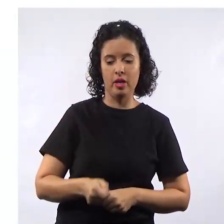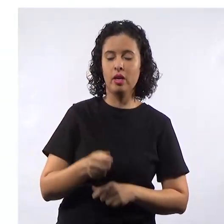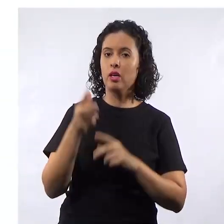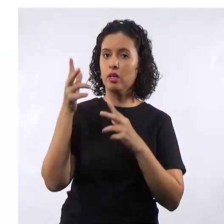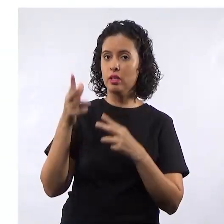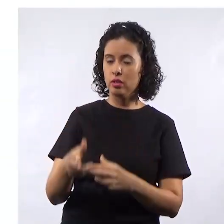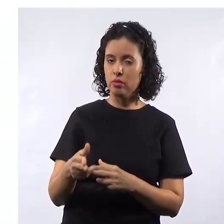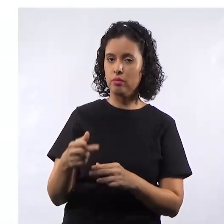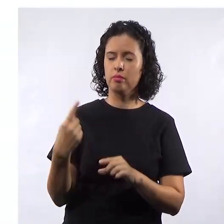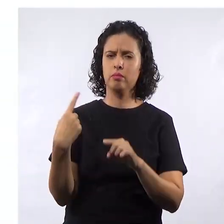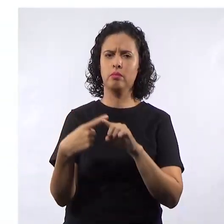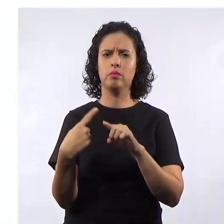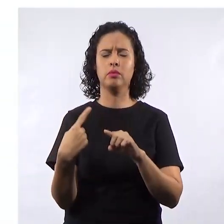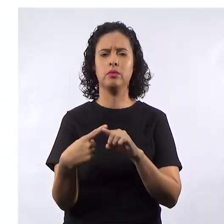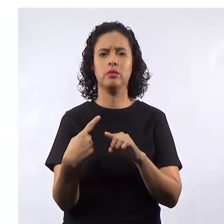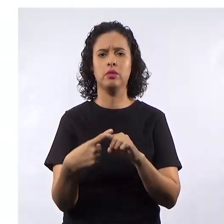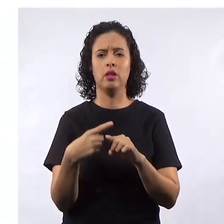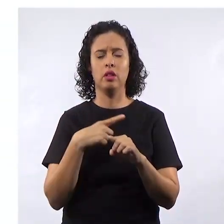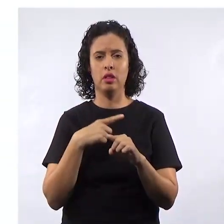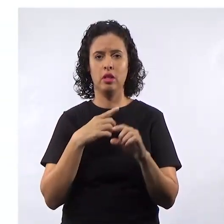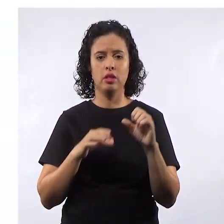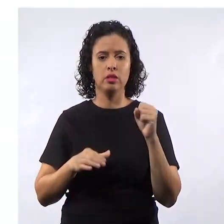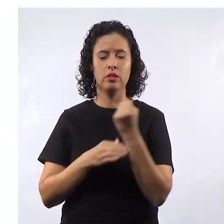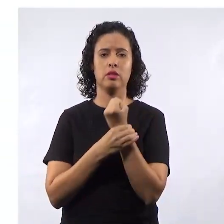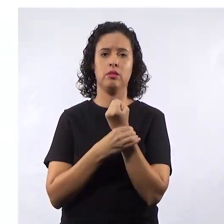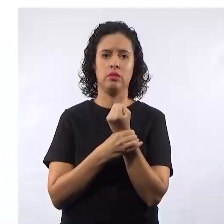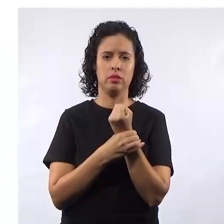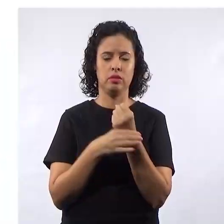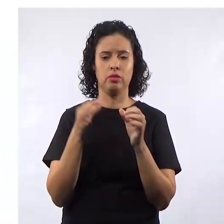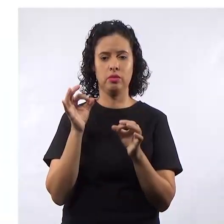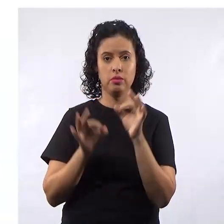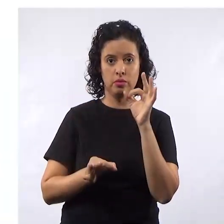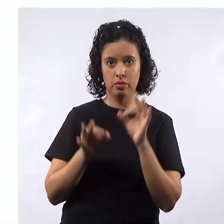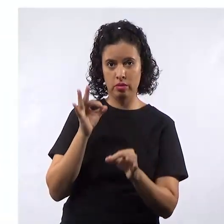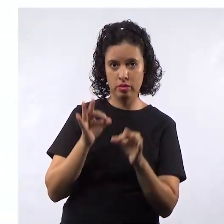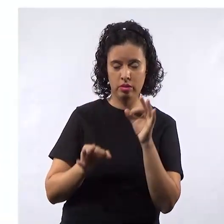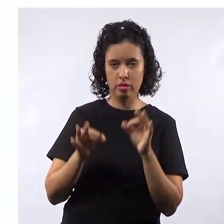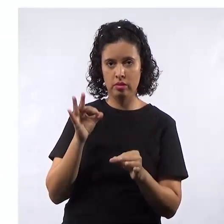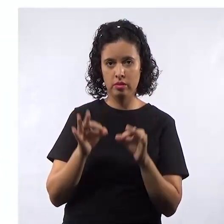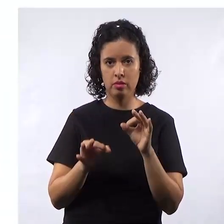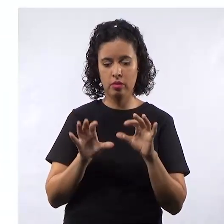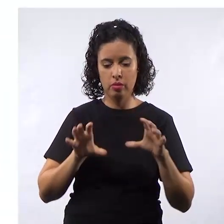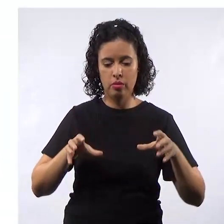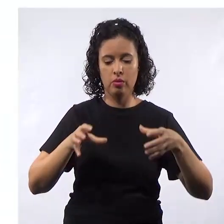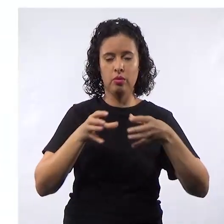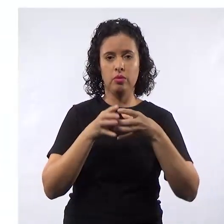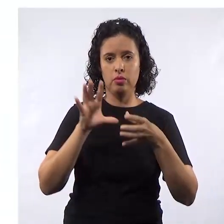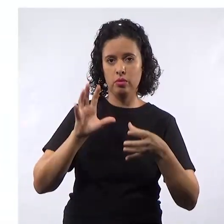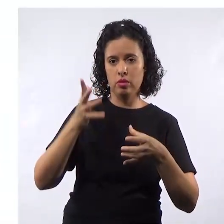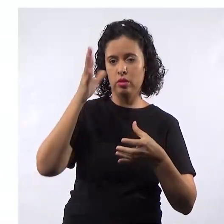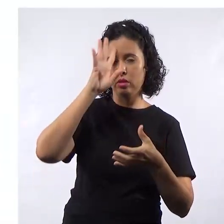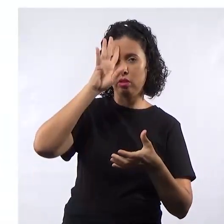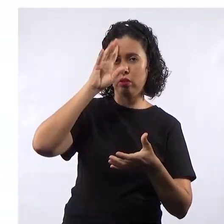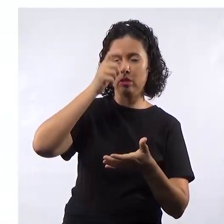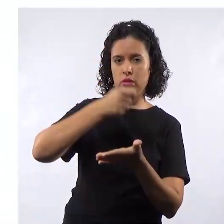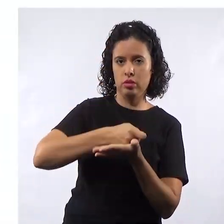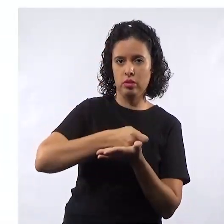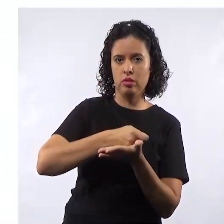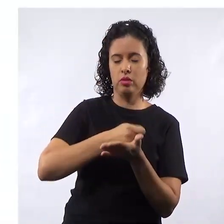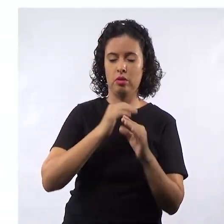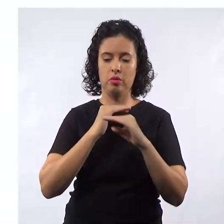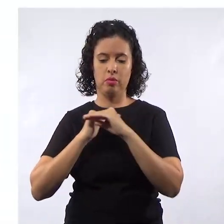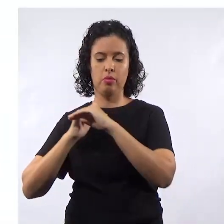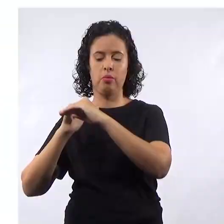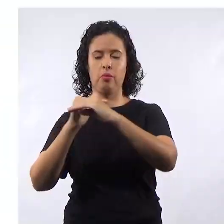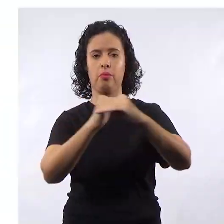outros tribunais, até porque isso vai gerar segurança jurídica também lá na frente, né? Quando a gente tem um conjunto de decisões uniformes no mesmo